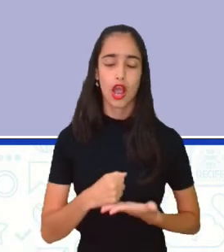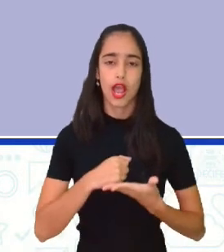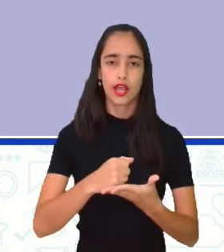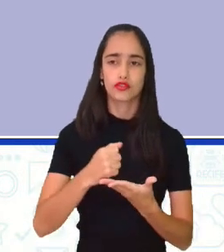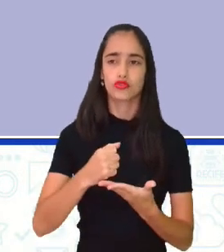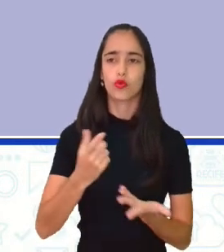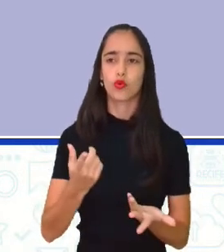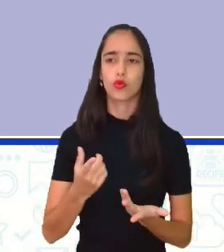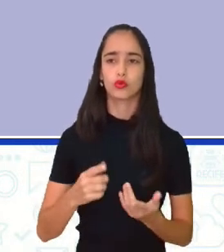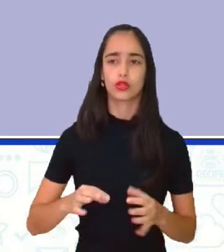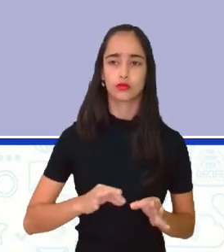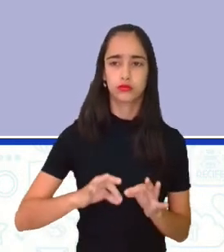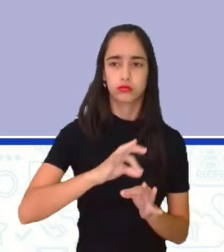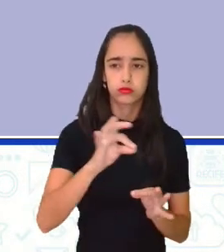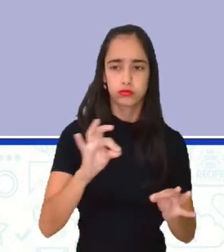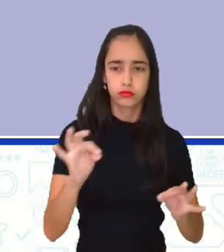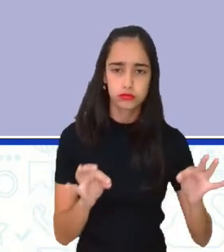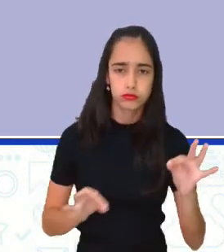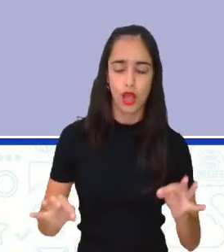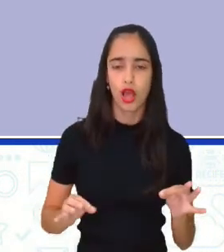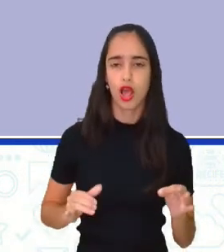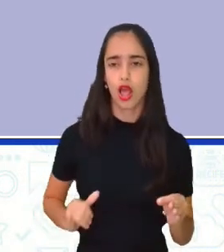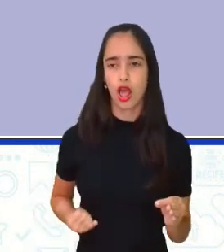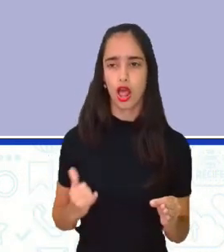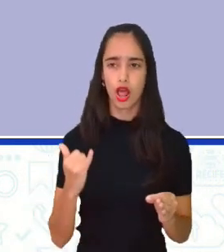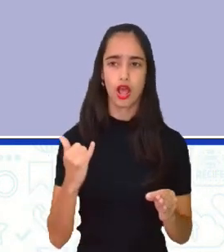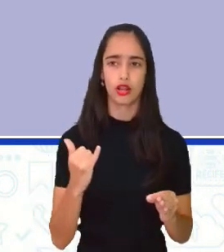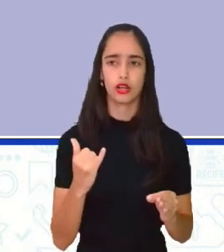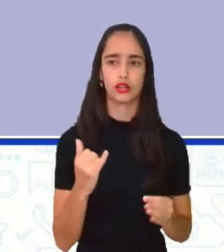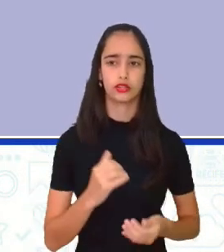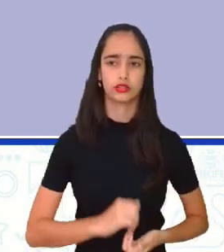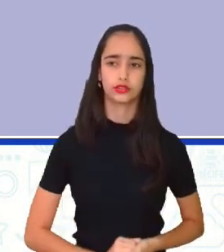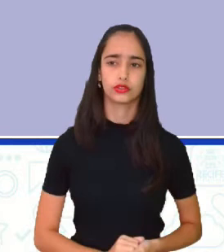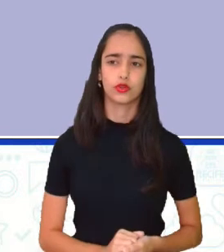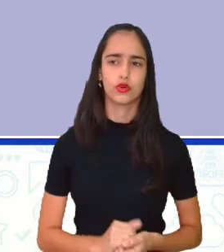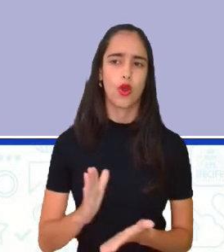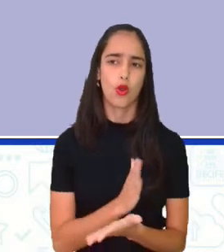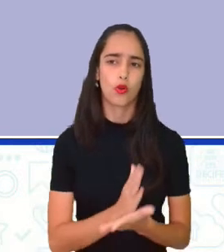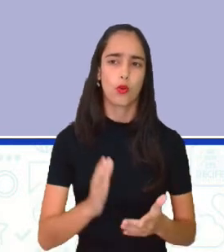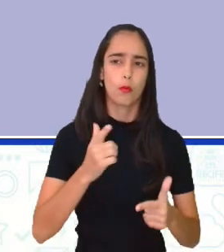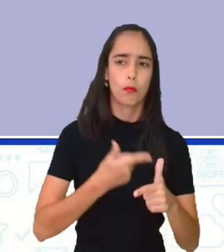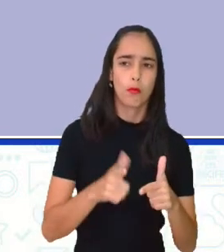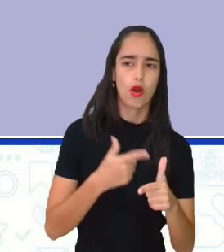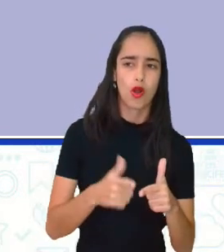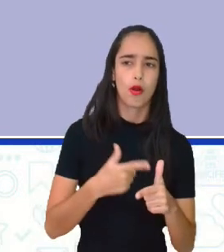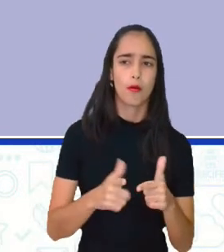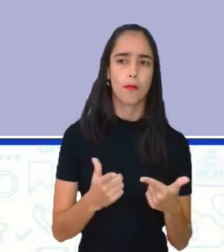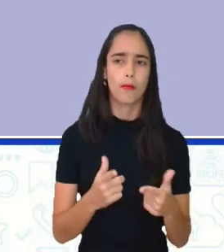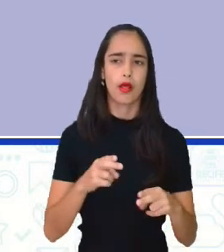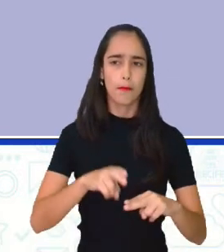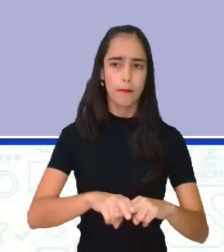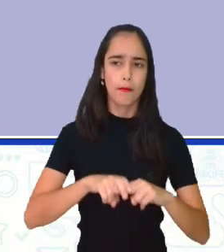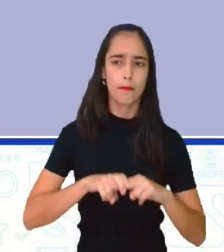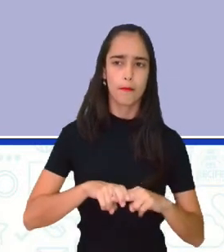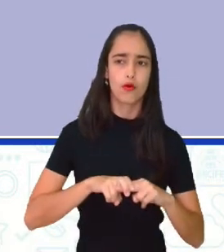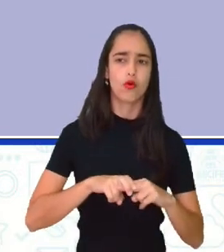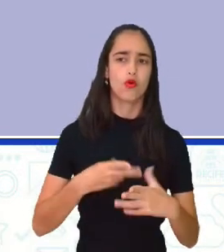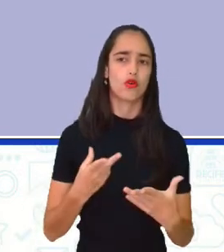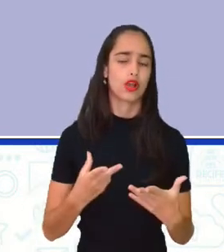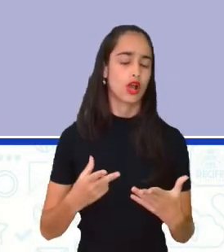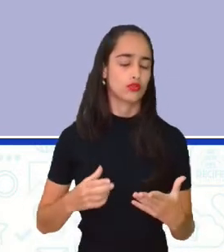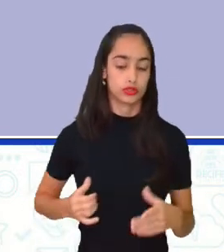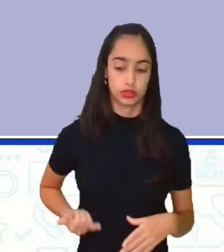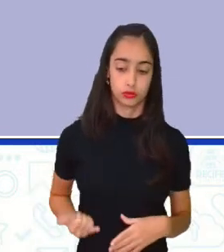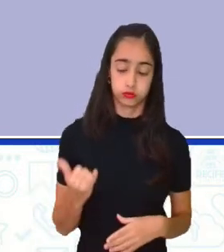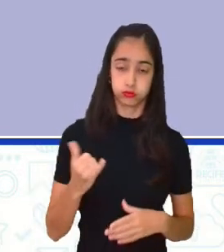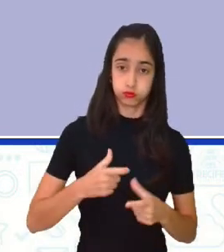uma sobrecarga de corrente elétrica. Então, onde é que é encontrado isso? Normalmente em residências, automóveis,